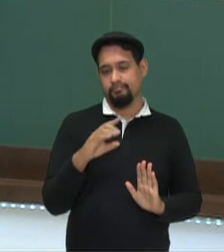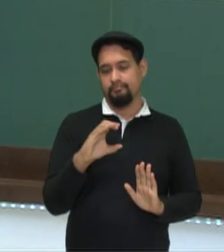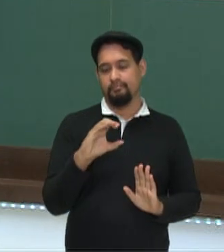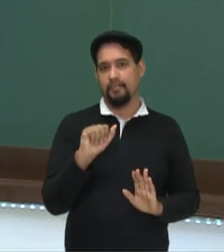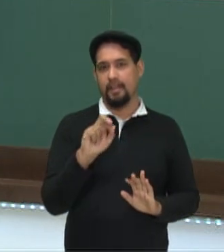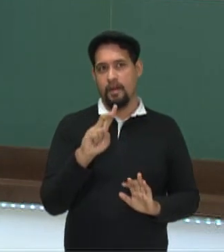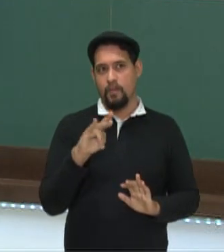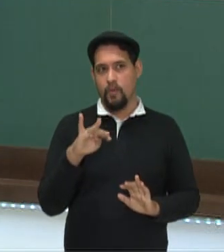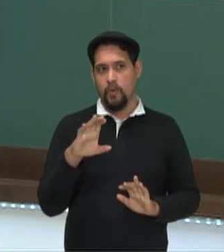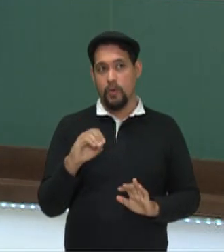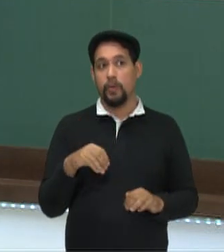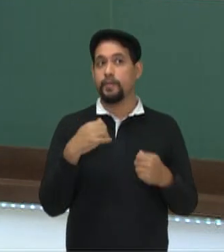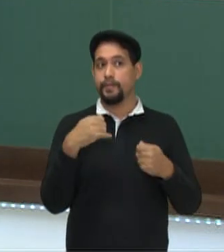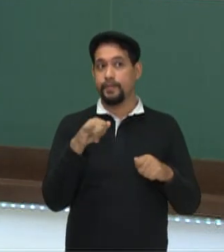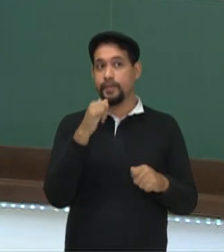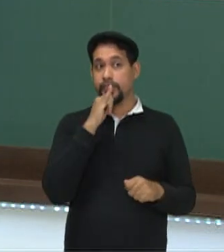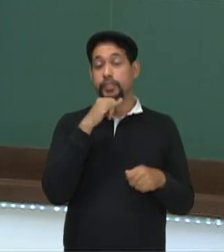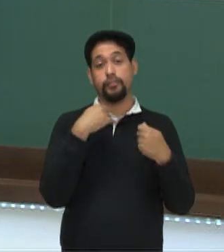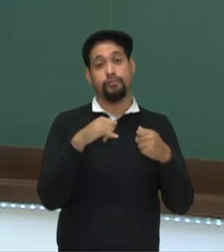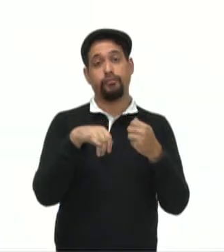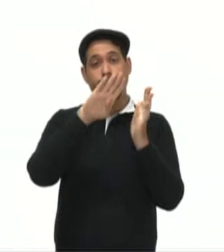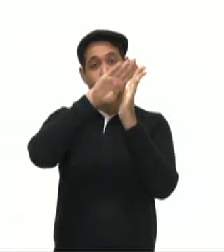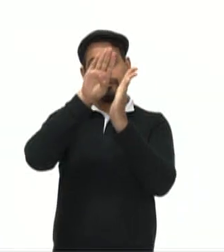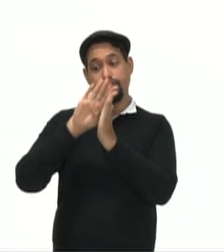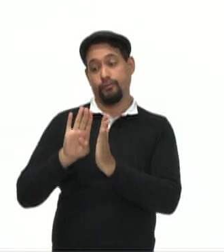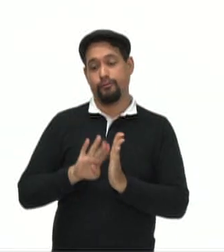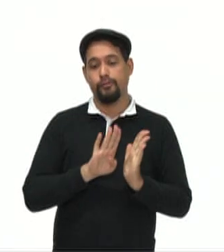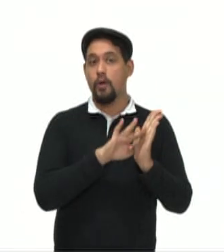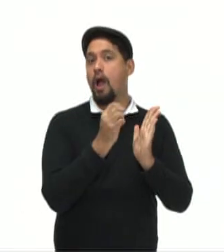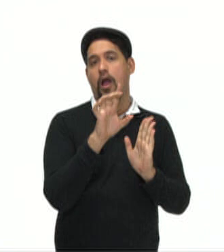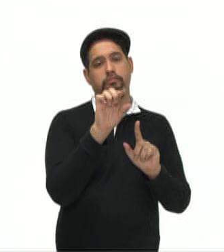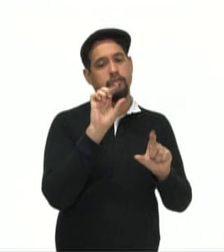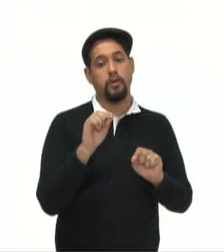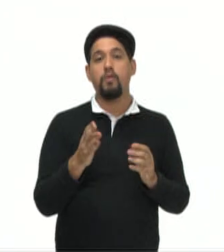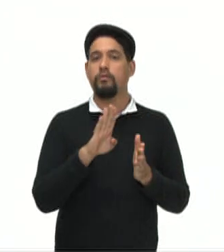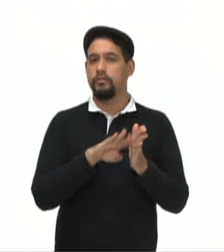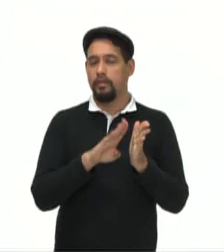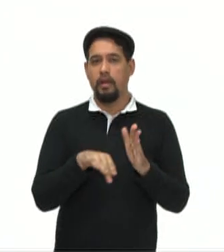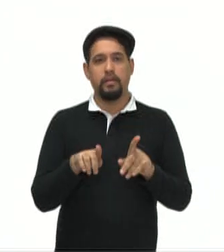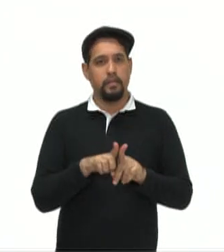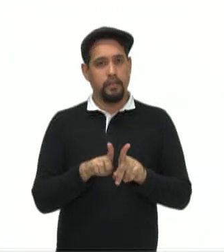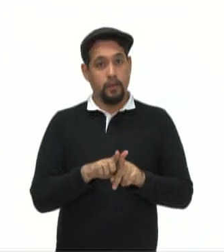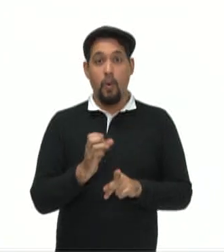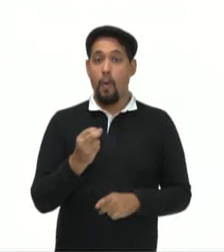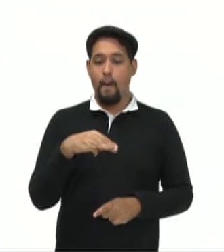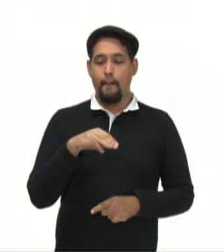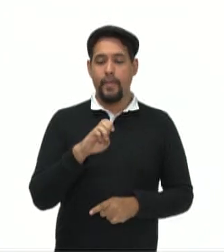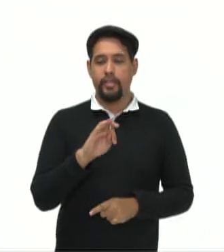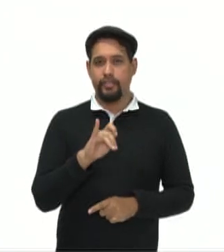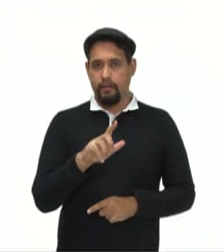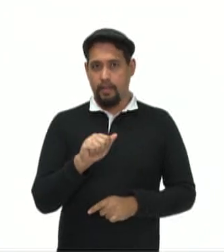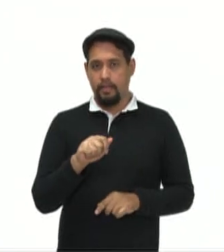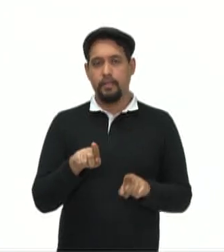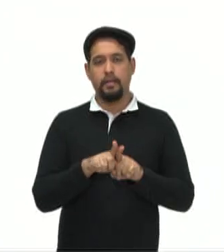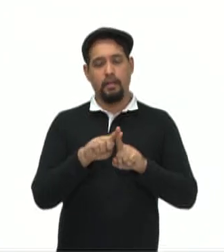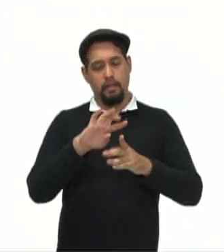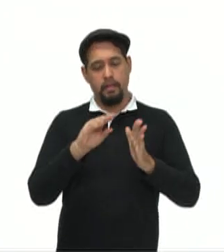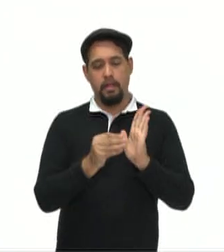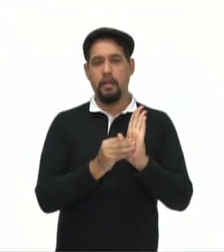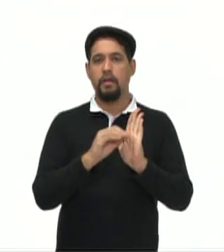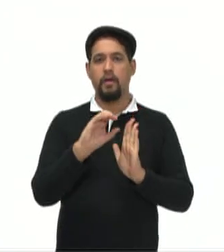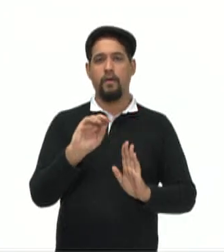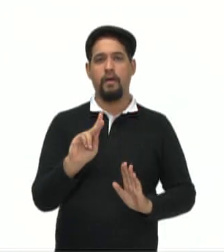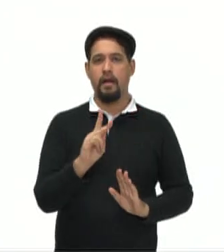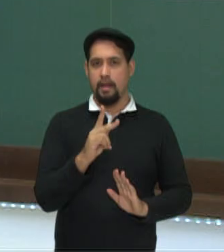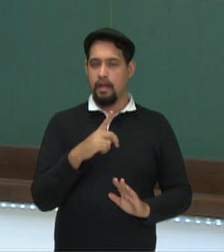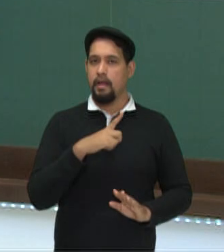carbono ali, tá? Nós temos que tirar um desses carbonos, um desses radicais aqui, metil ou metila, e aí inserir o OH, e aí